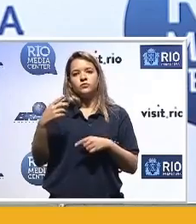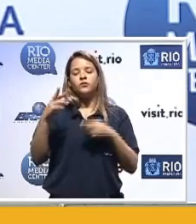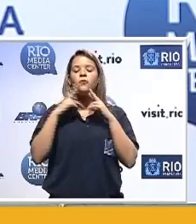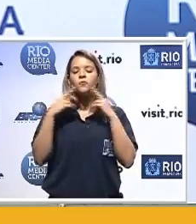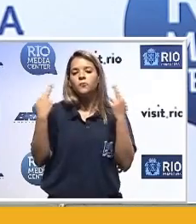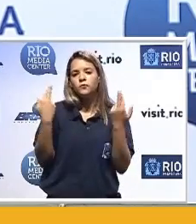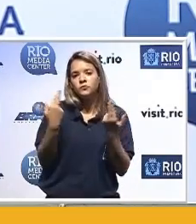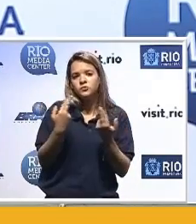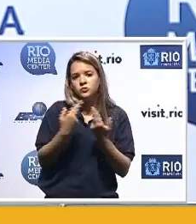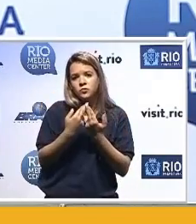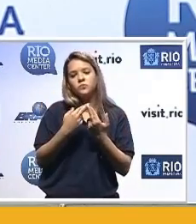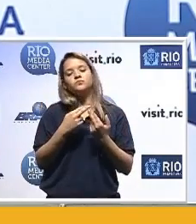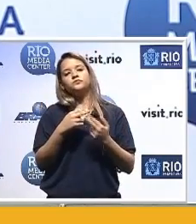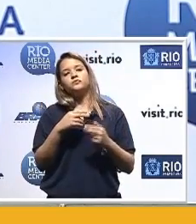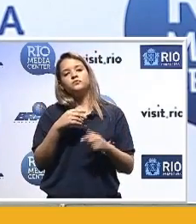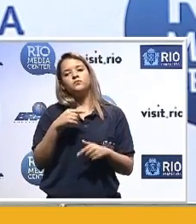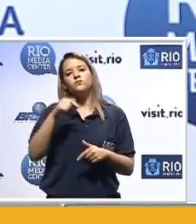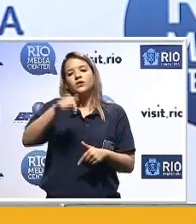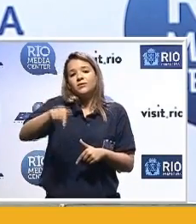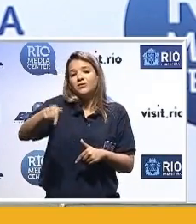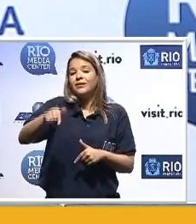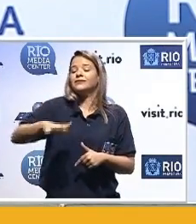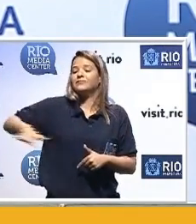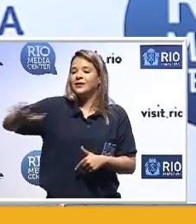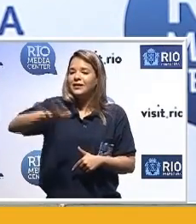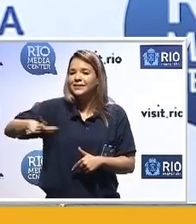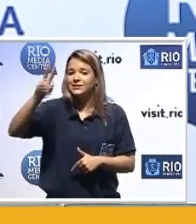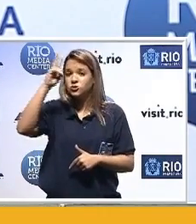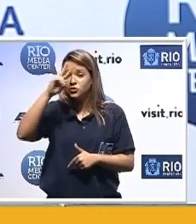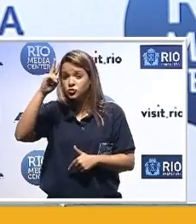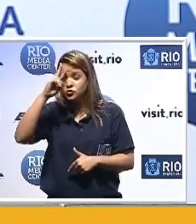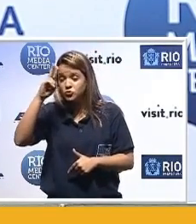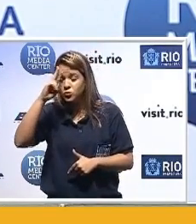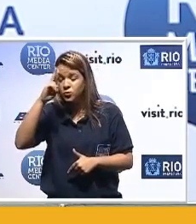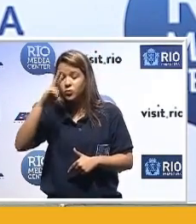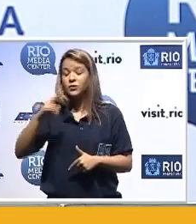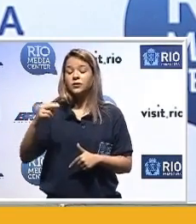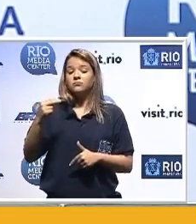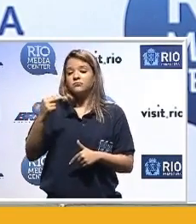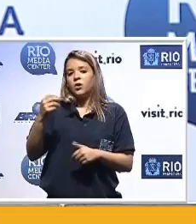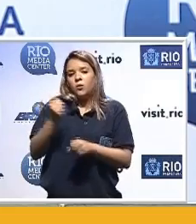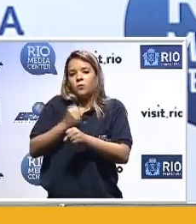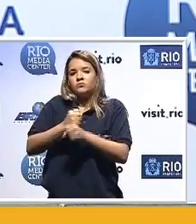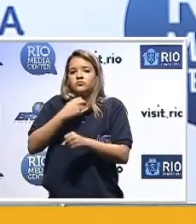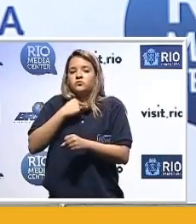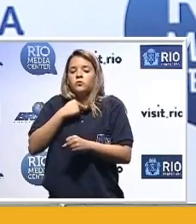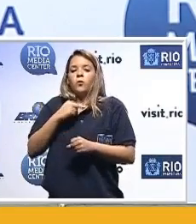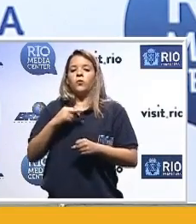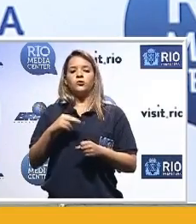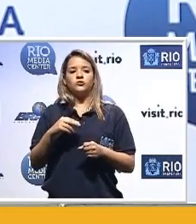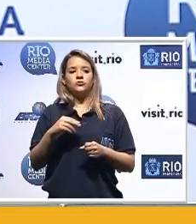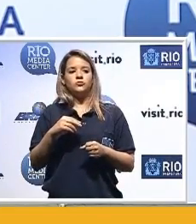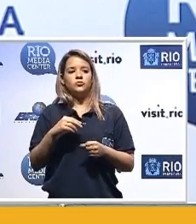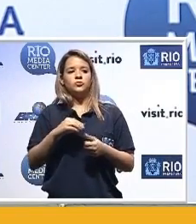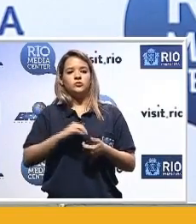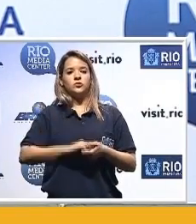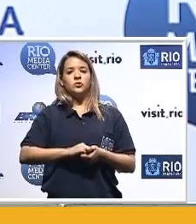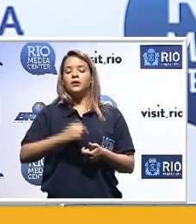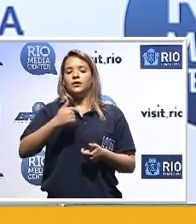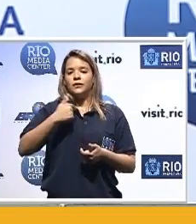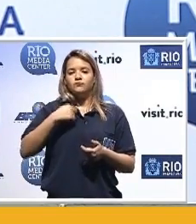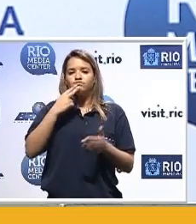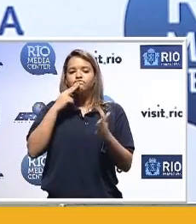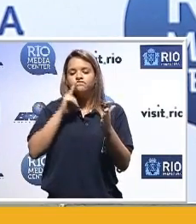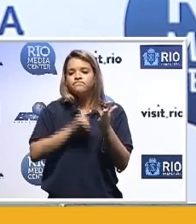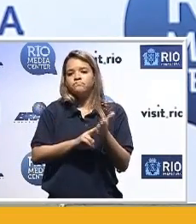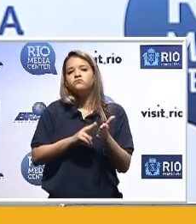então você tem que cumprir. Então está tombado? Está tombado. Então, veja agora, eu posso contar um testemunho